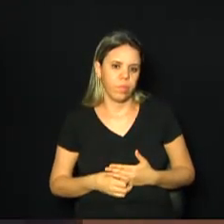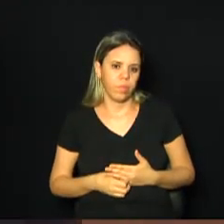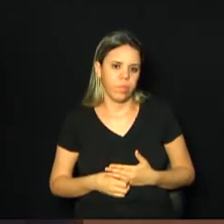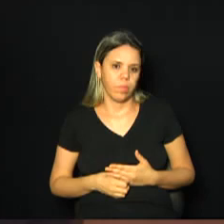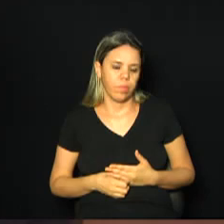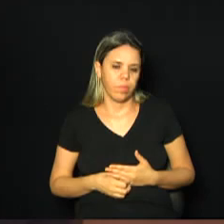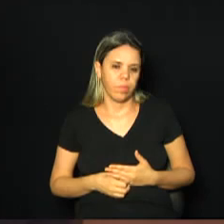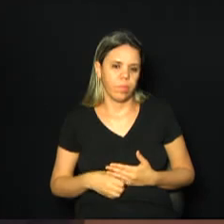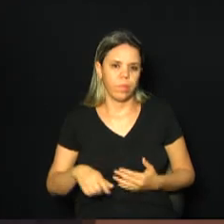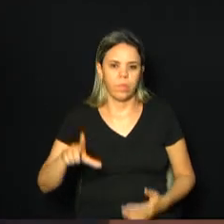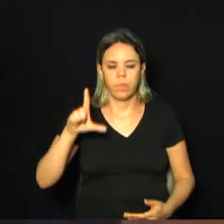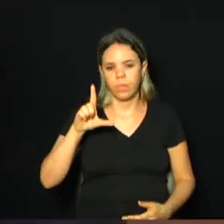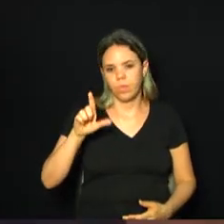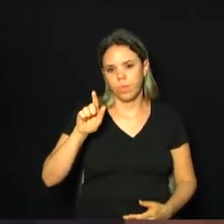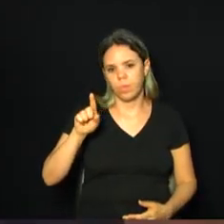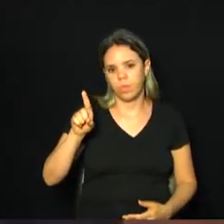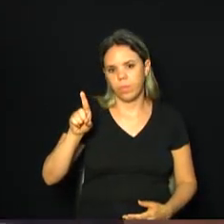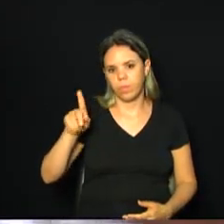A